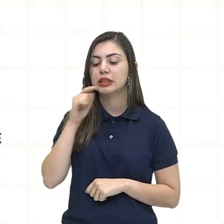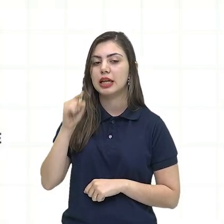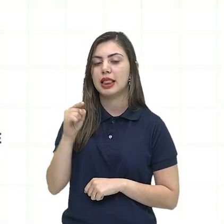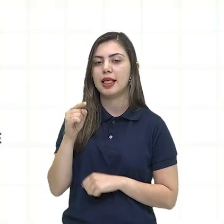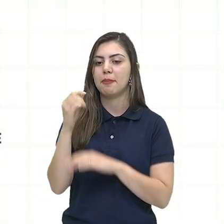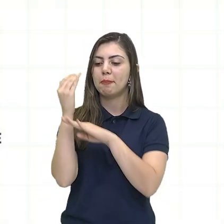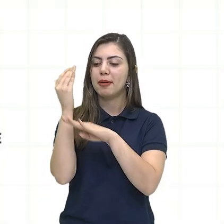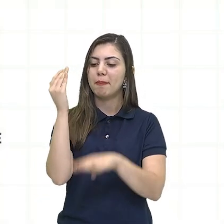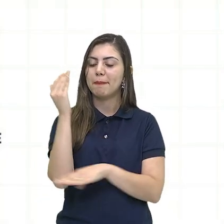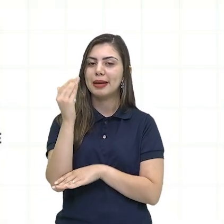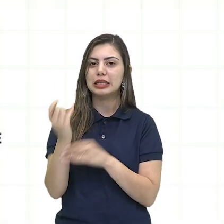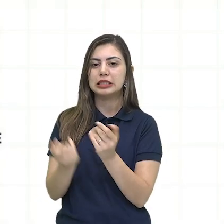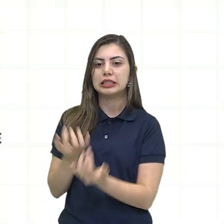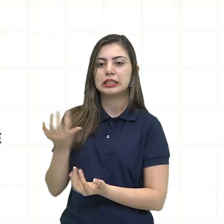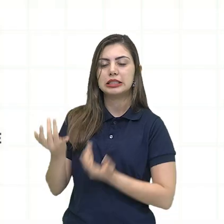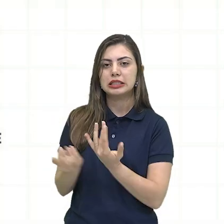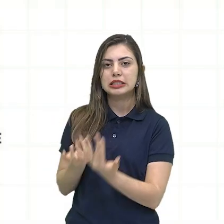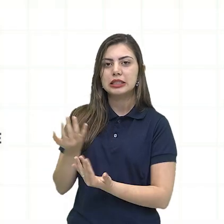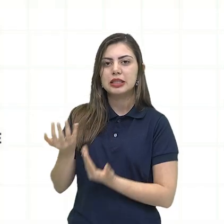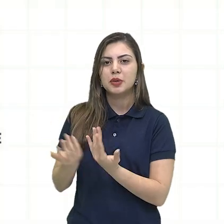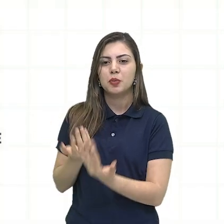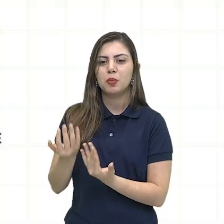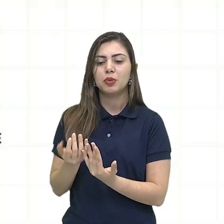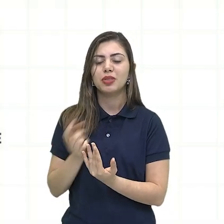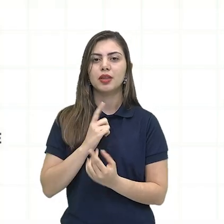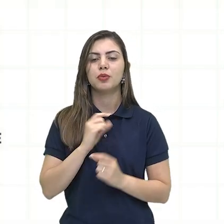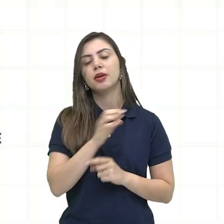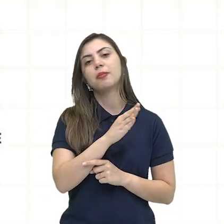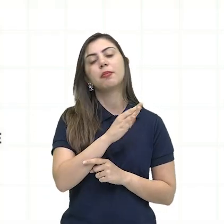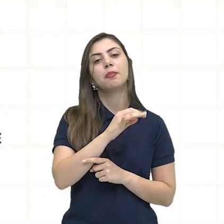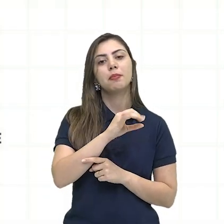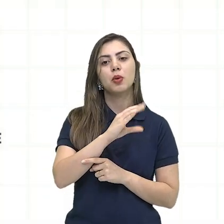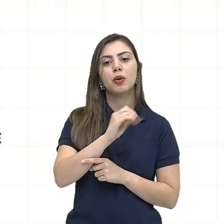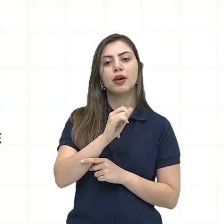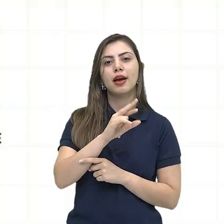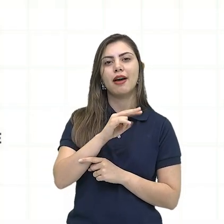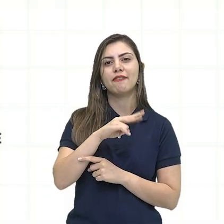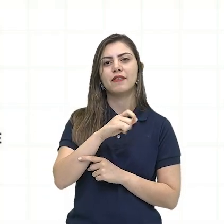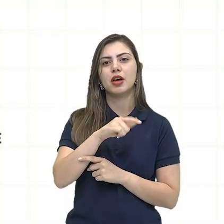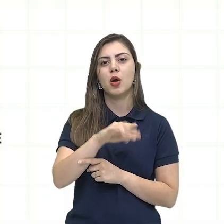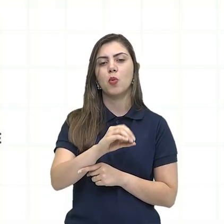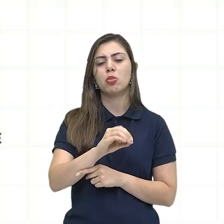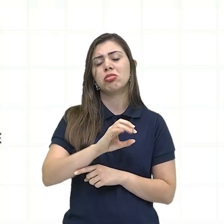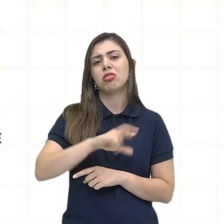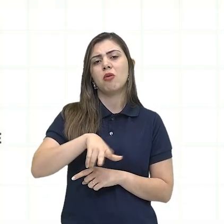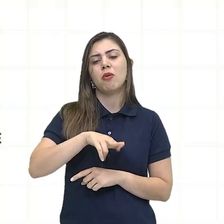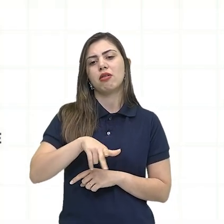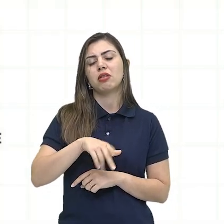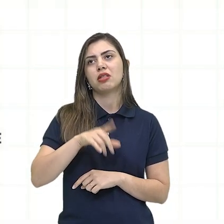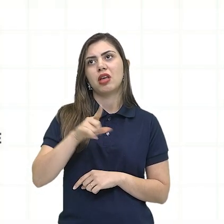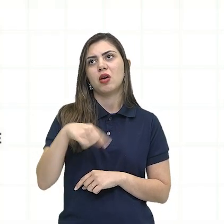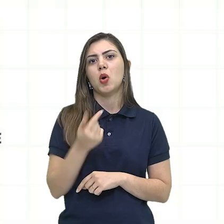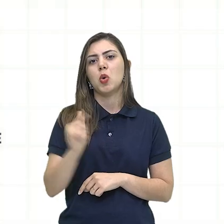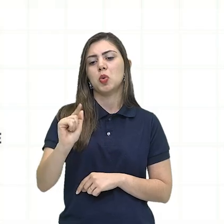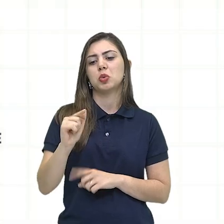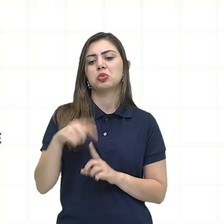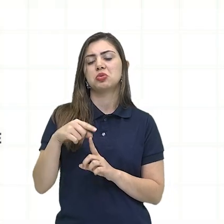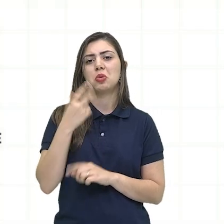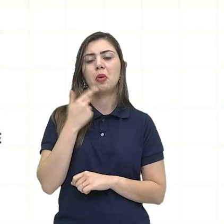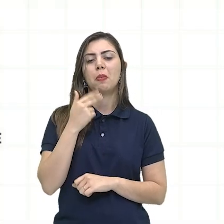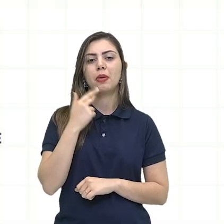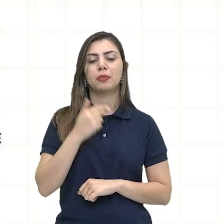um galho, eu vou ter aqui não um biocarvão, vou ter apenas um carvão normal,